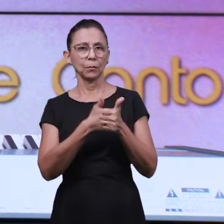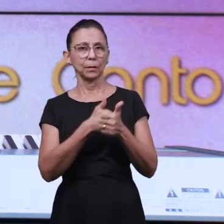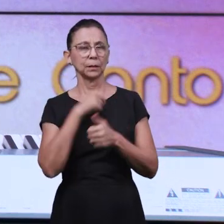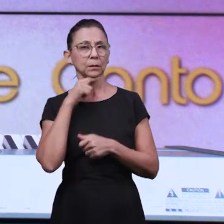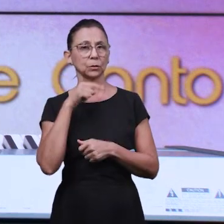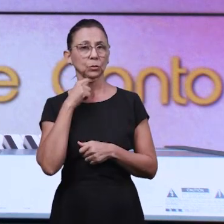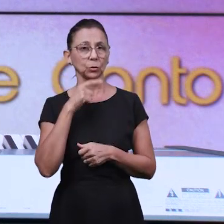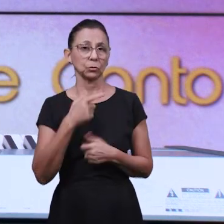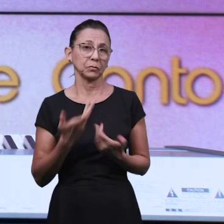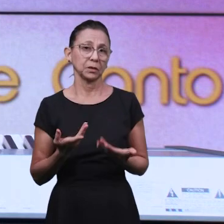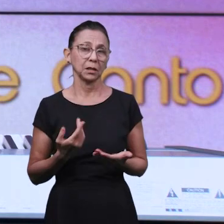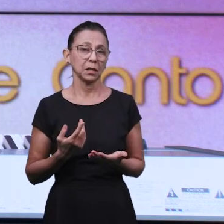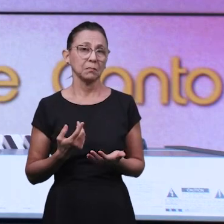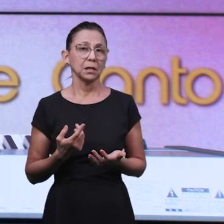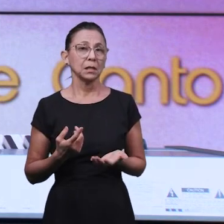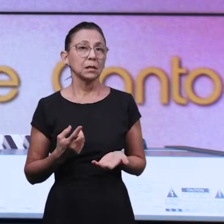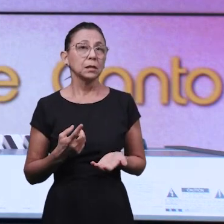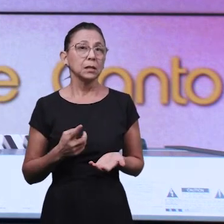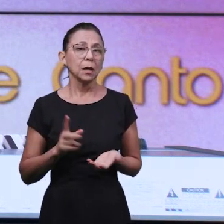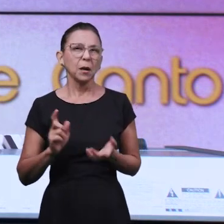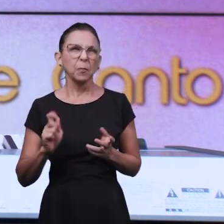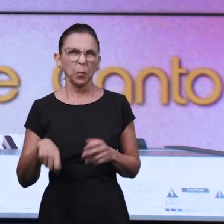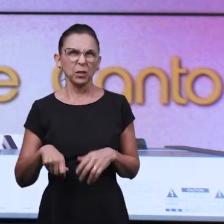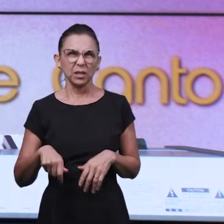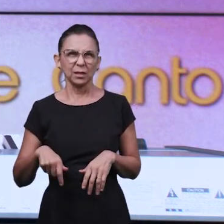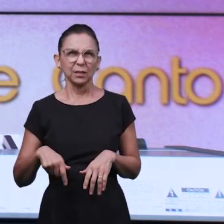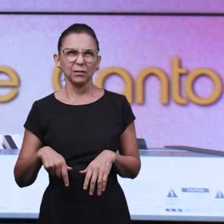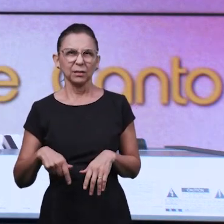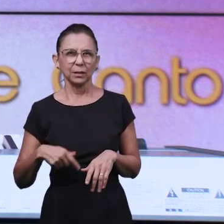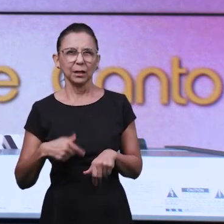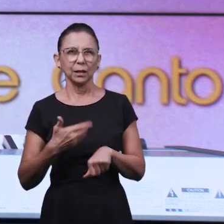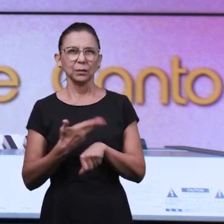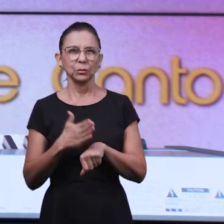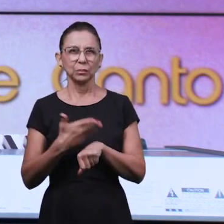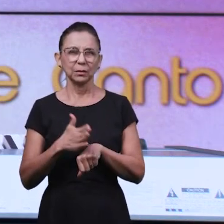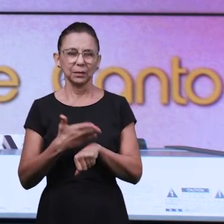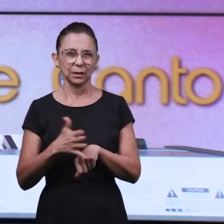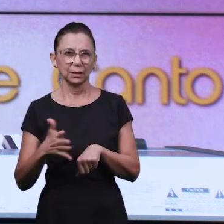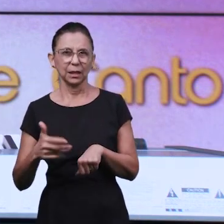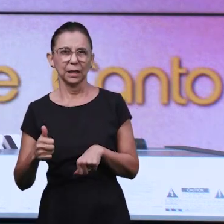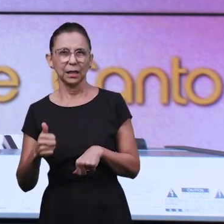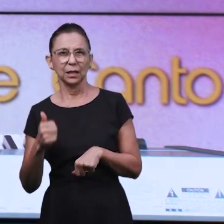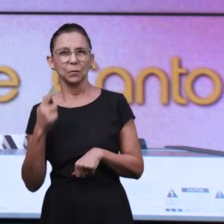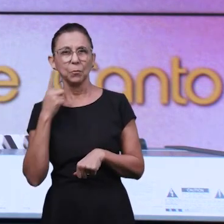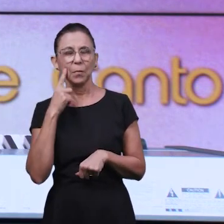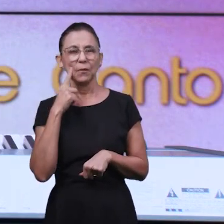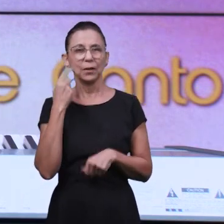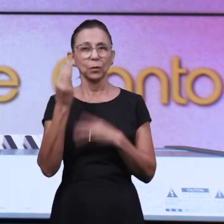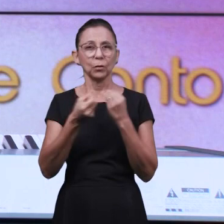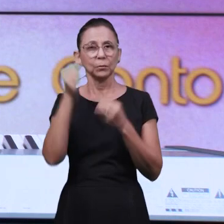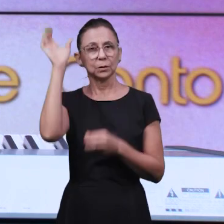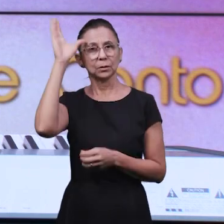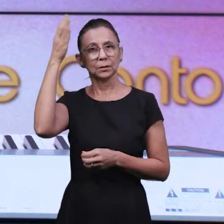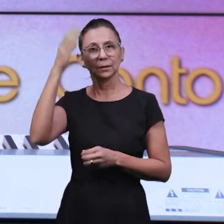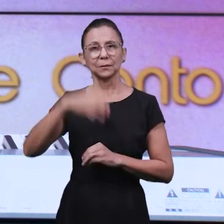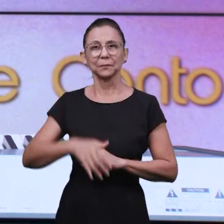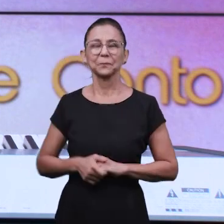as dúvidas que possivelmente os irmãos terão durante o treino para nós solucionarmos essas dúvidas